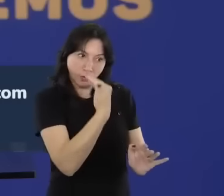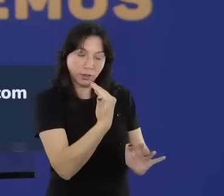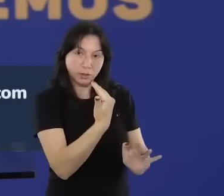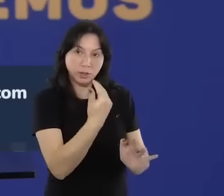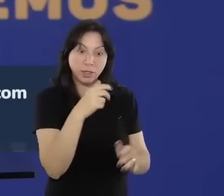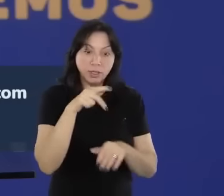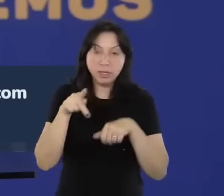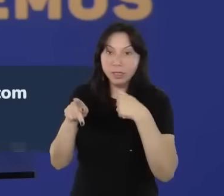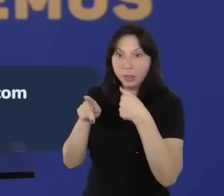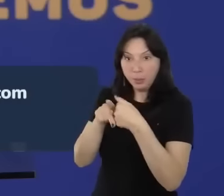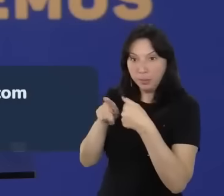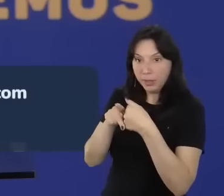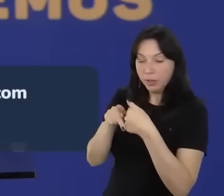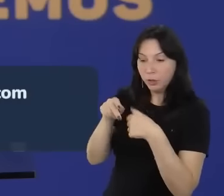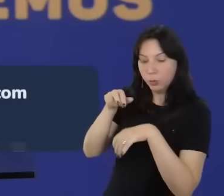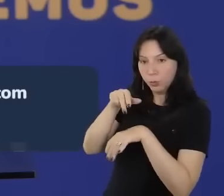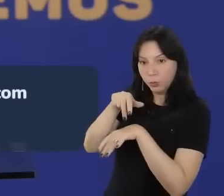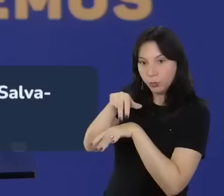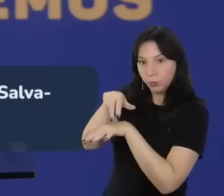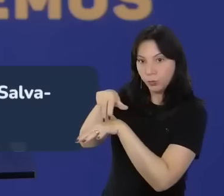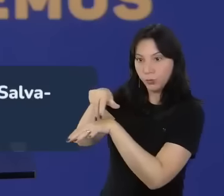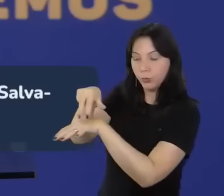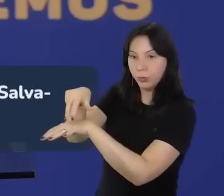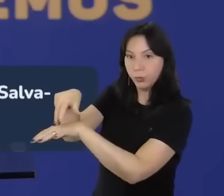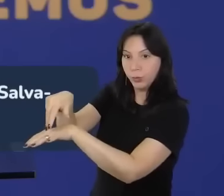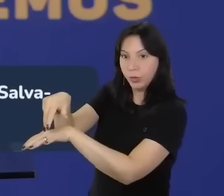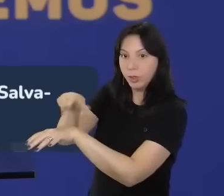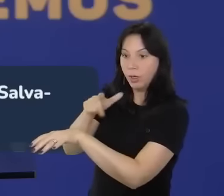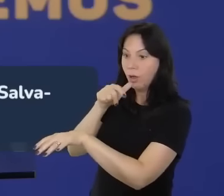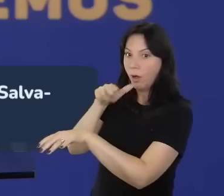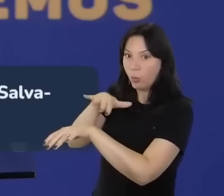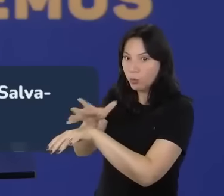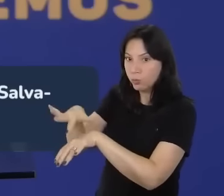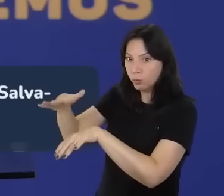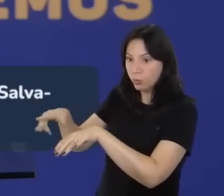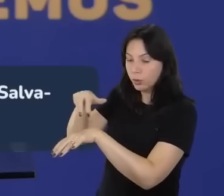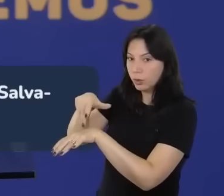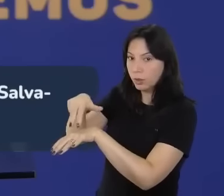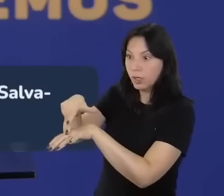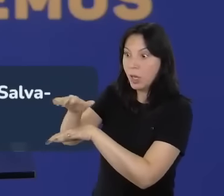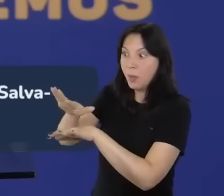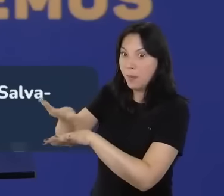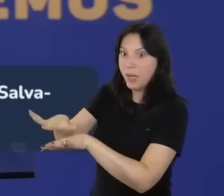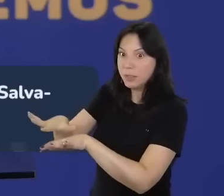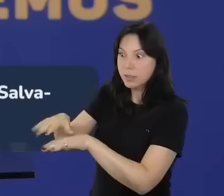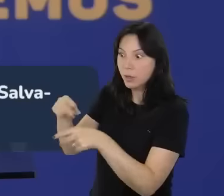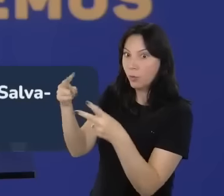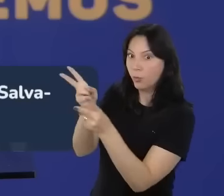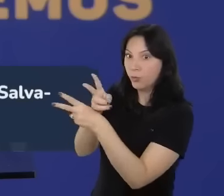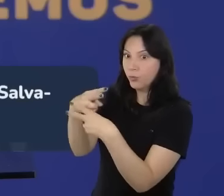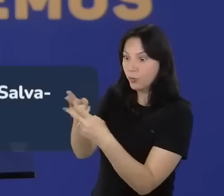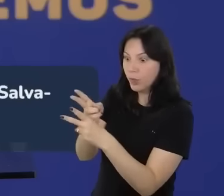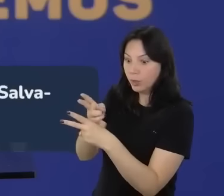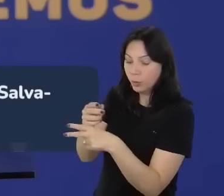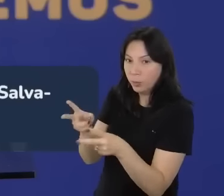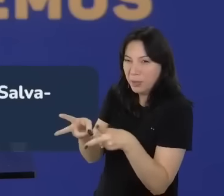andou por sobre as águas e foi ter com Jesus reparando Porém na força do vento teve